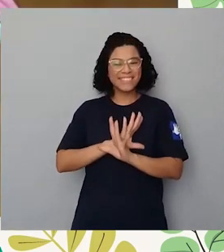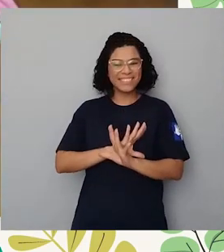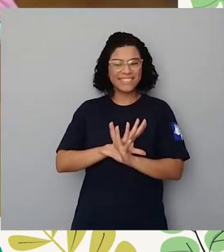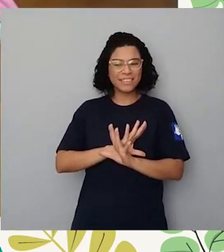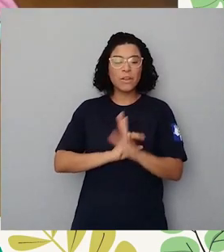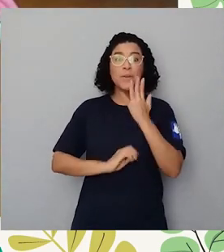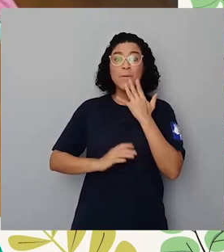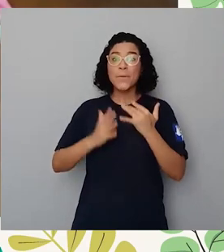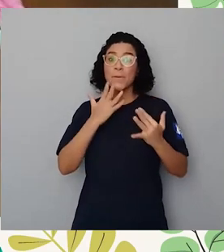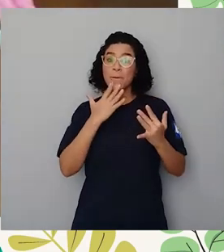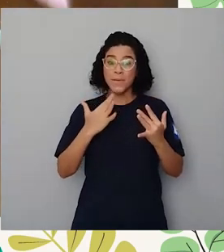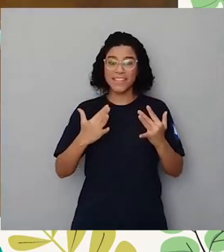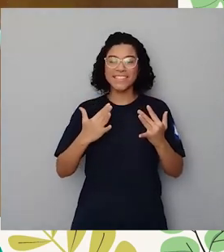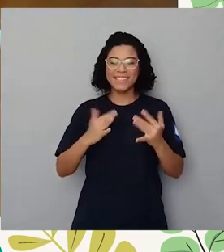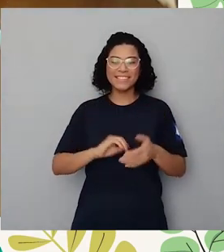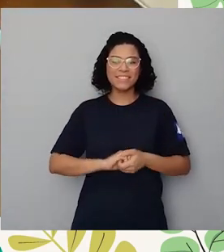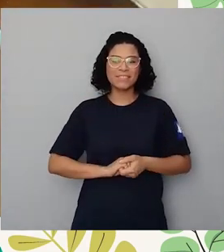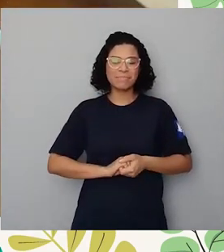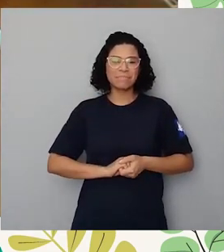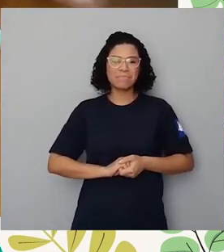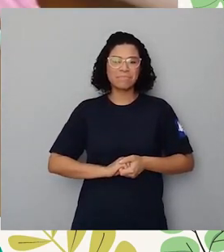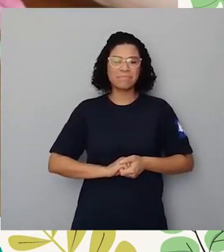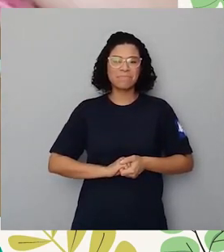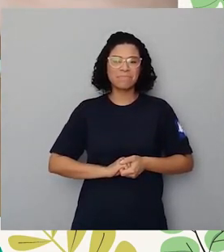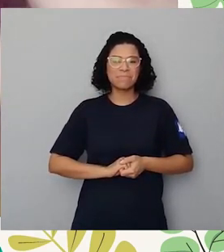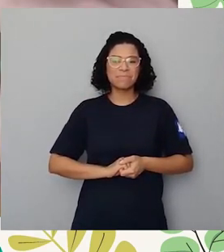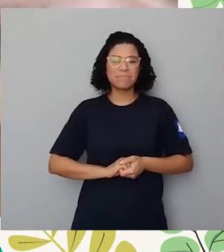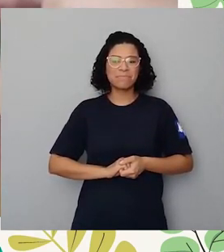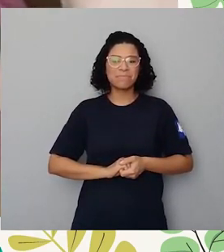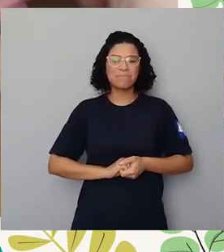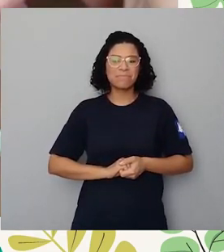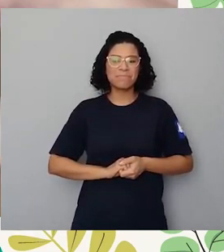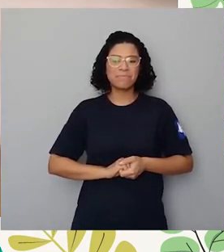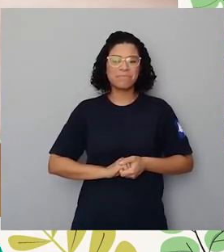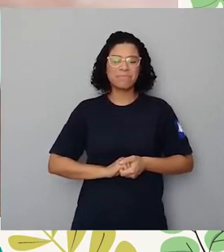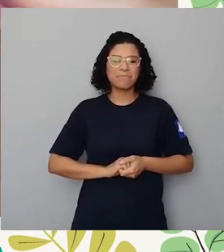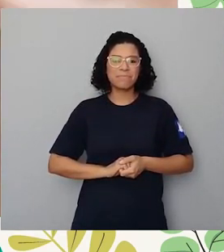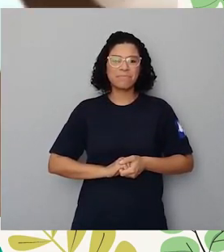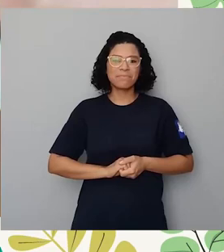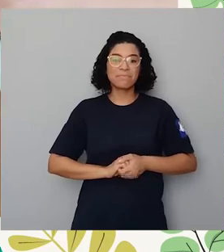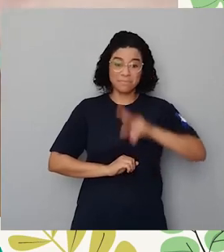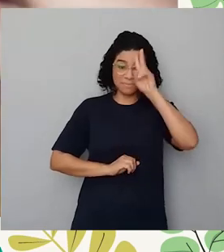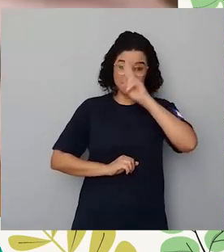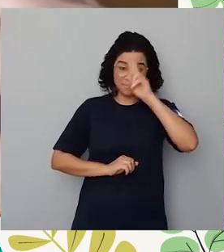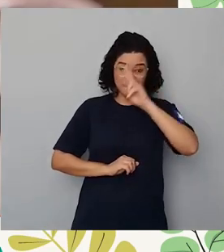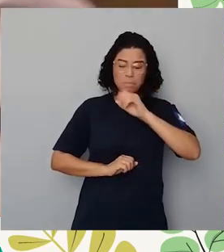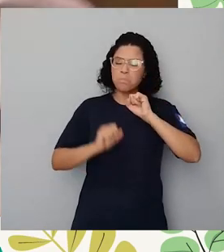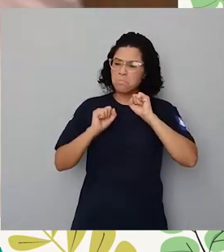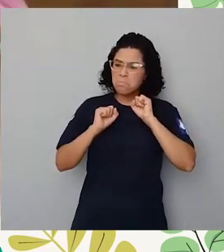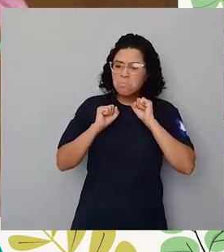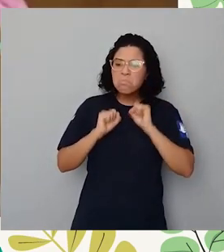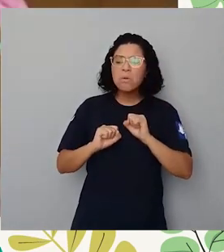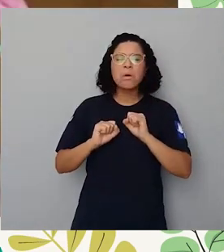pronto, colorido, e coloquei aqui, ó, colei no papelão. Lembra que vocês